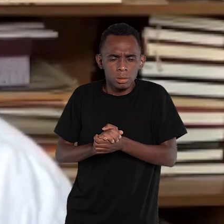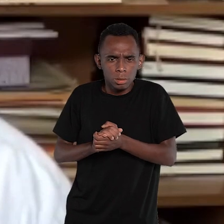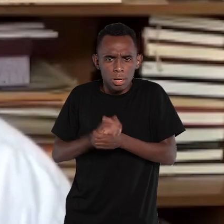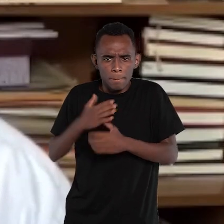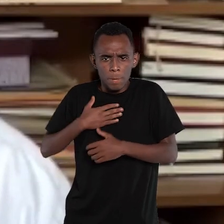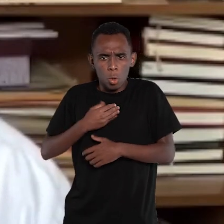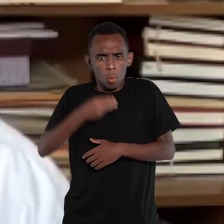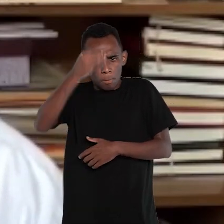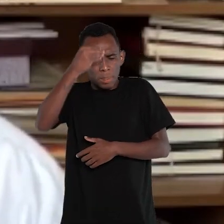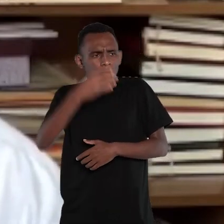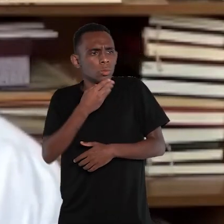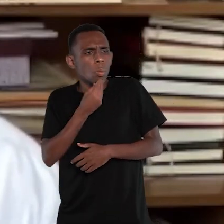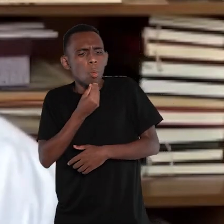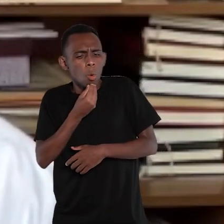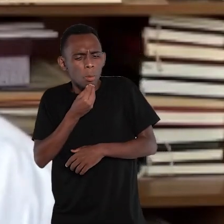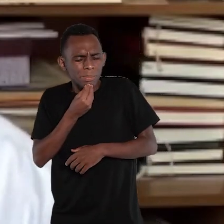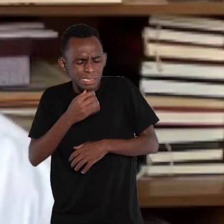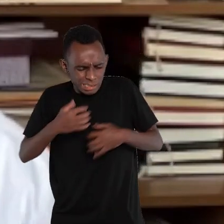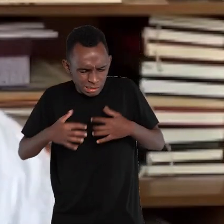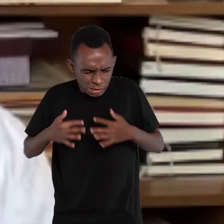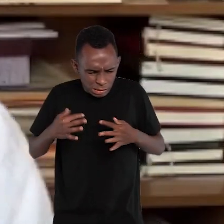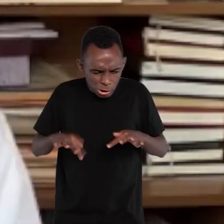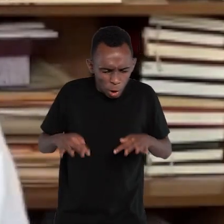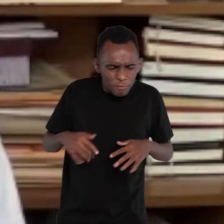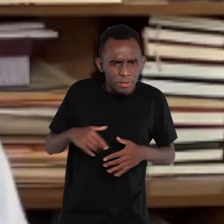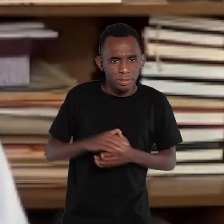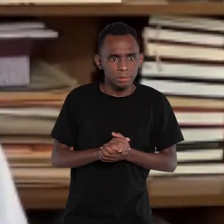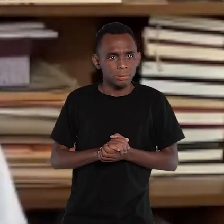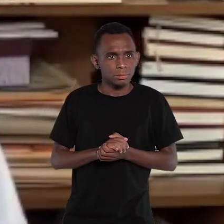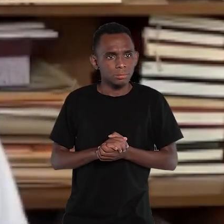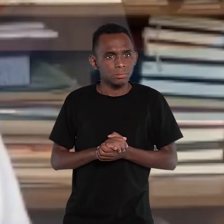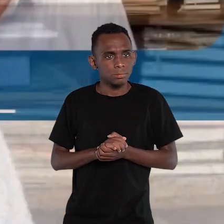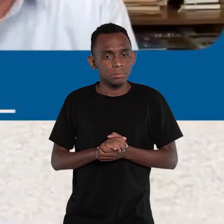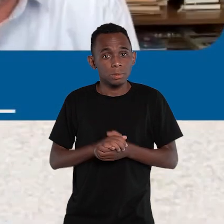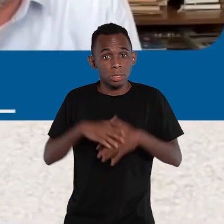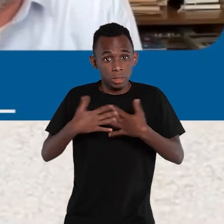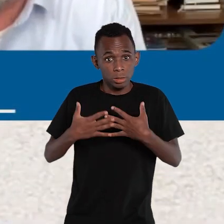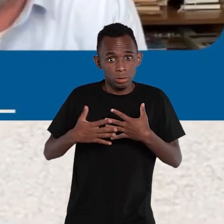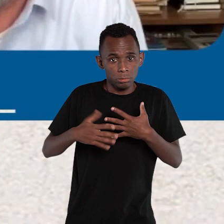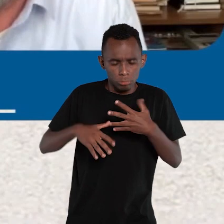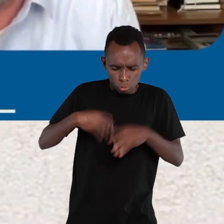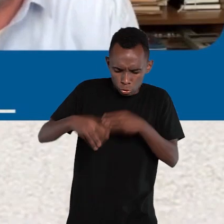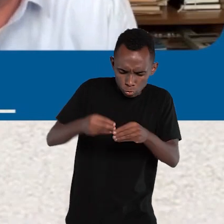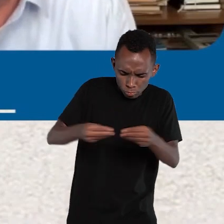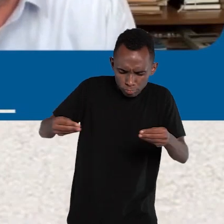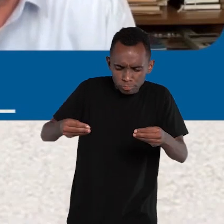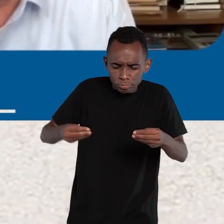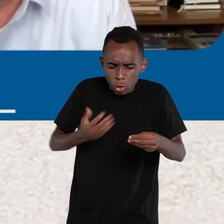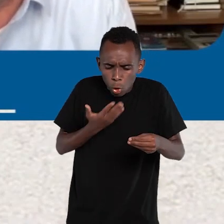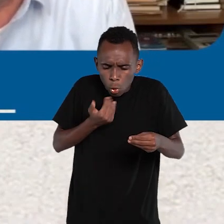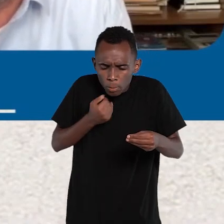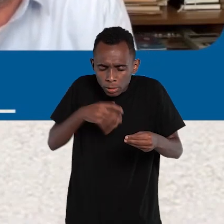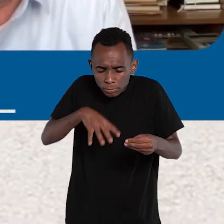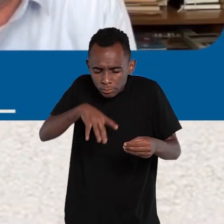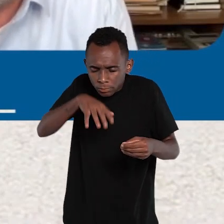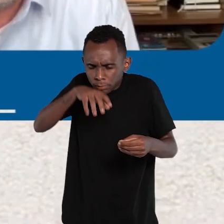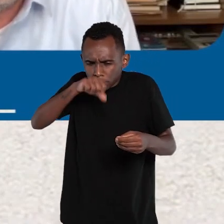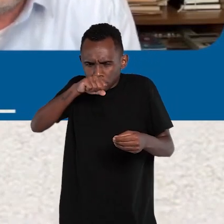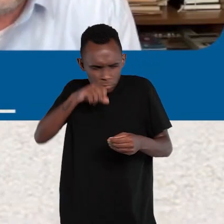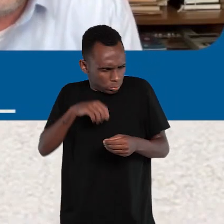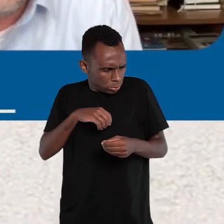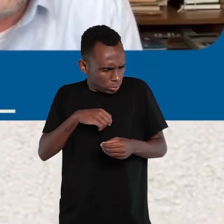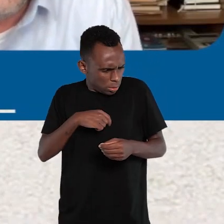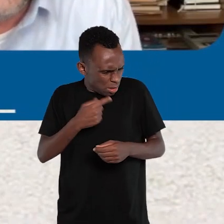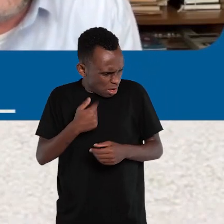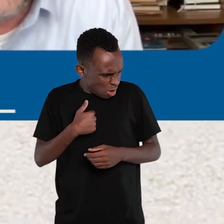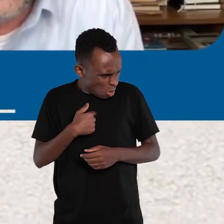uma ferida na canela, deitado no monte de palha. Desamarrou o pano, destampou a marmita, cheirou a comida.